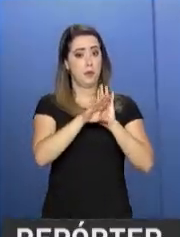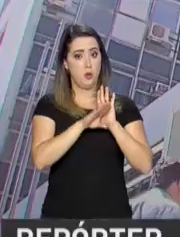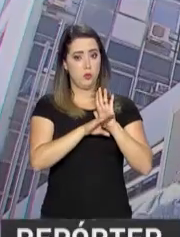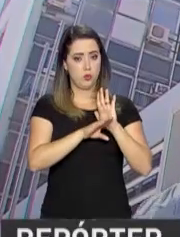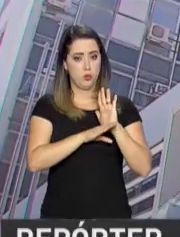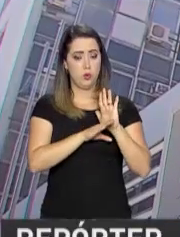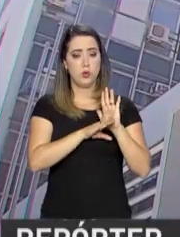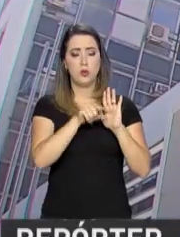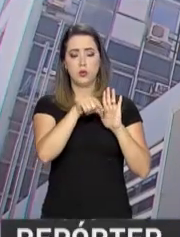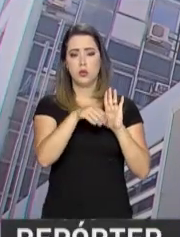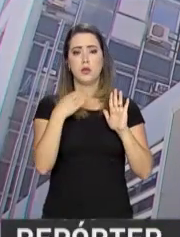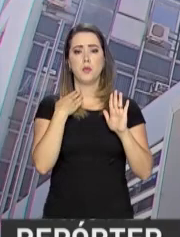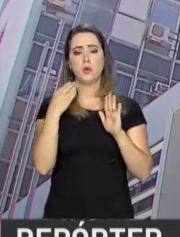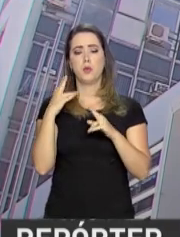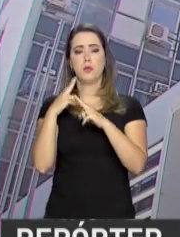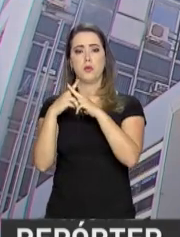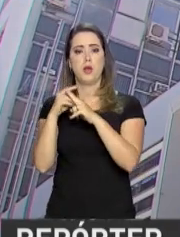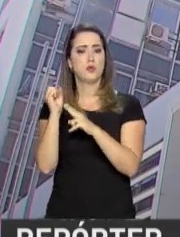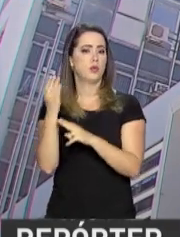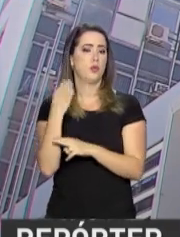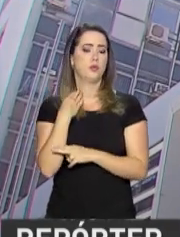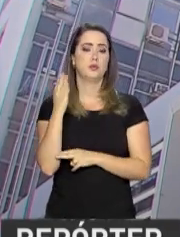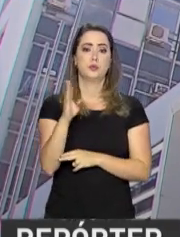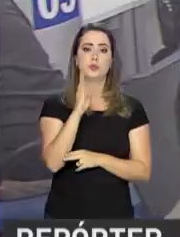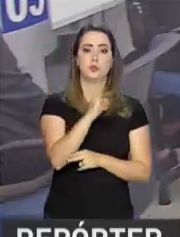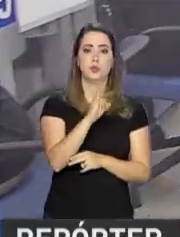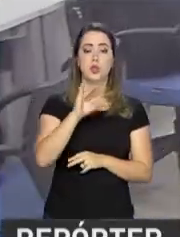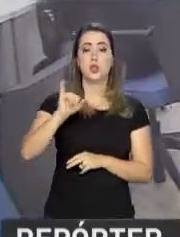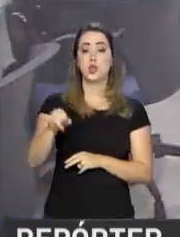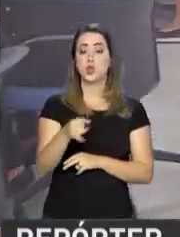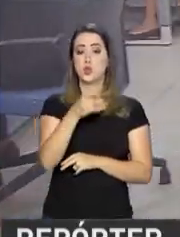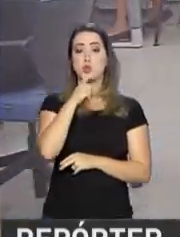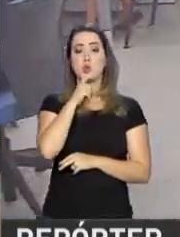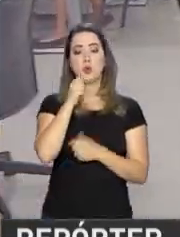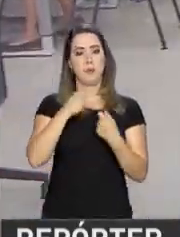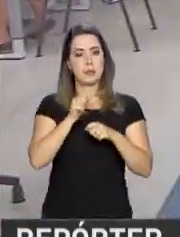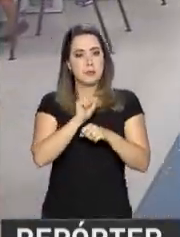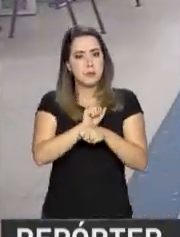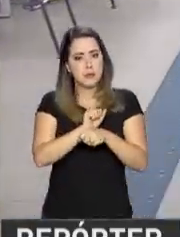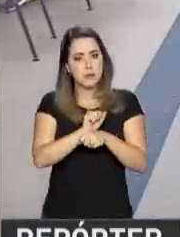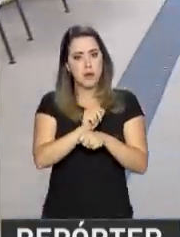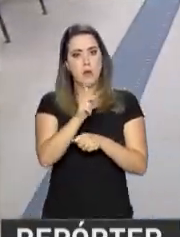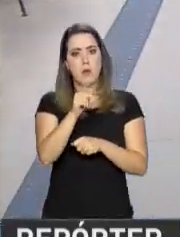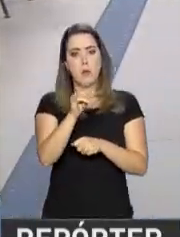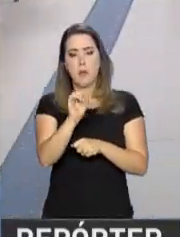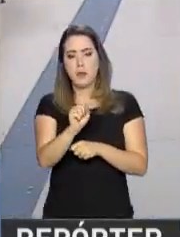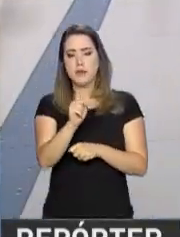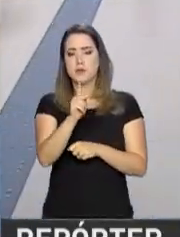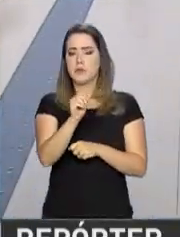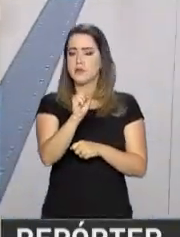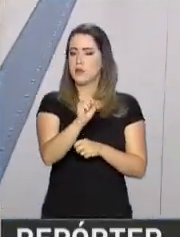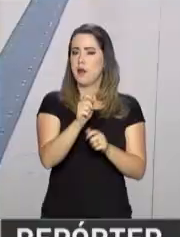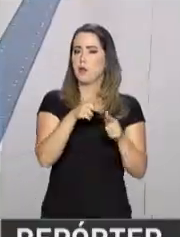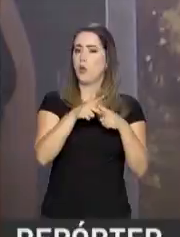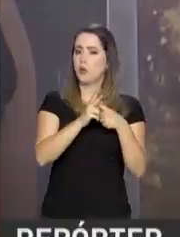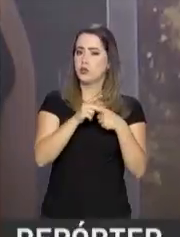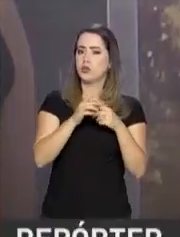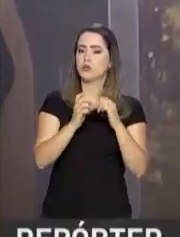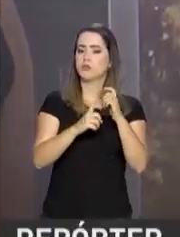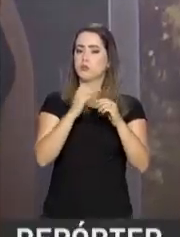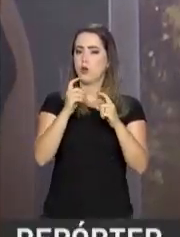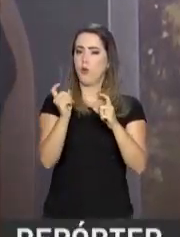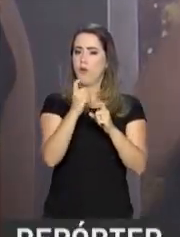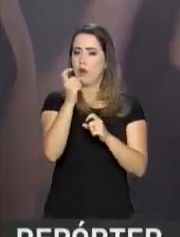econômica e do banco do brasil em julho haverá uma pausa operacional do fundo pis pasep para que haja correção dos valores